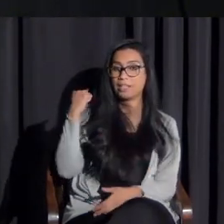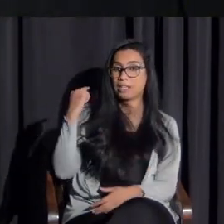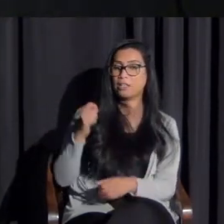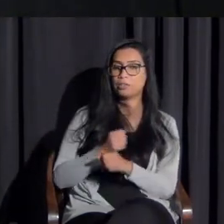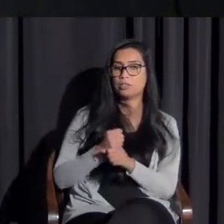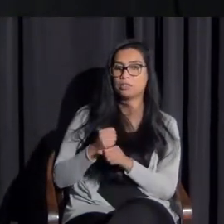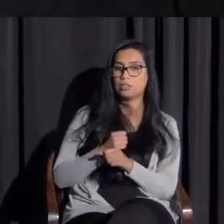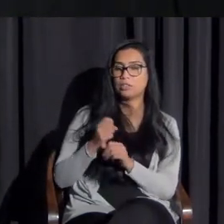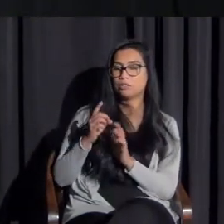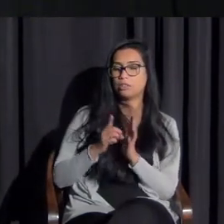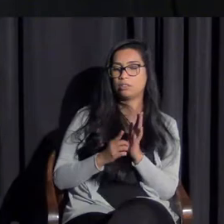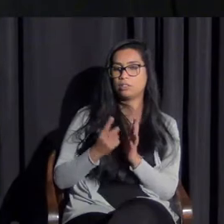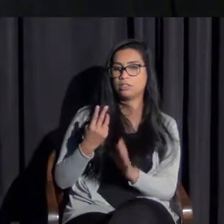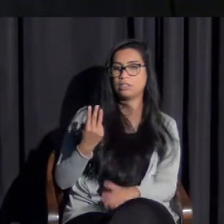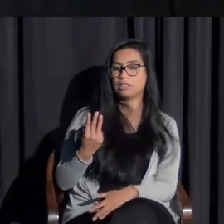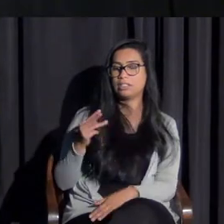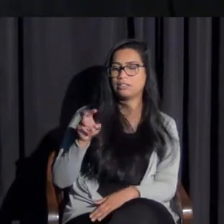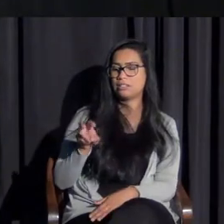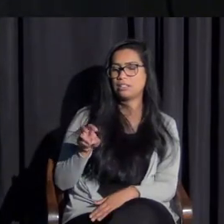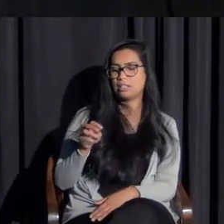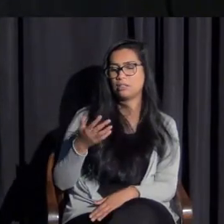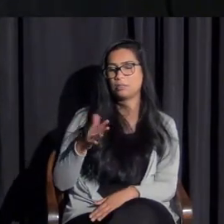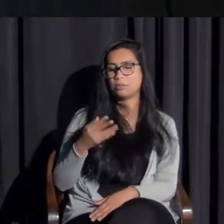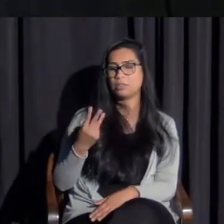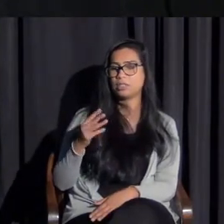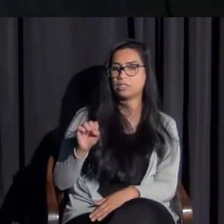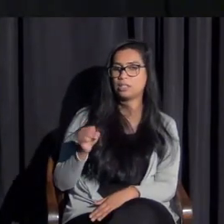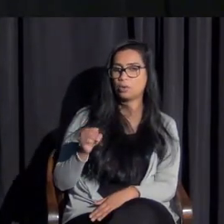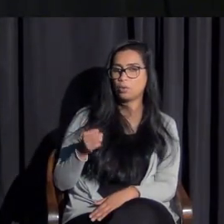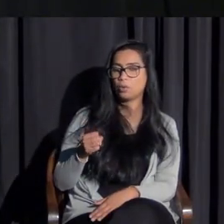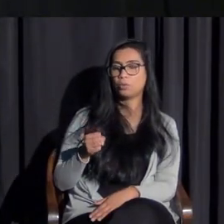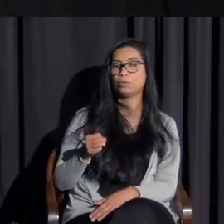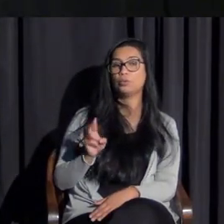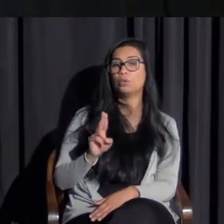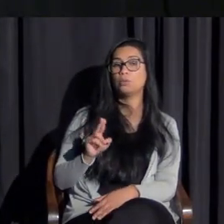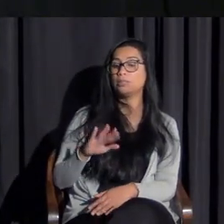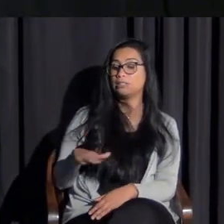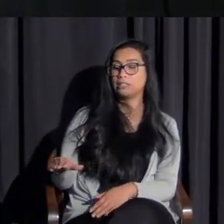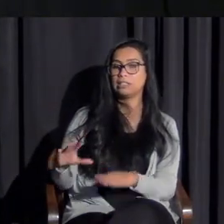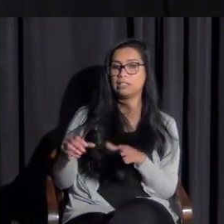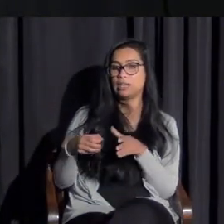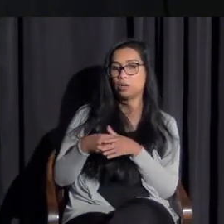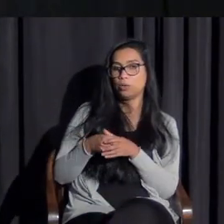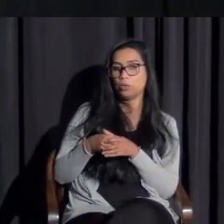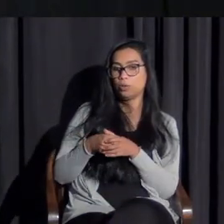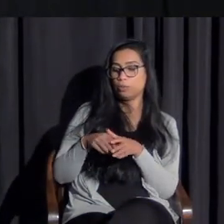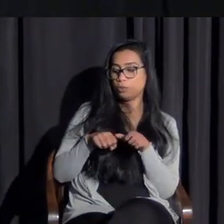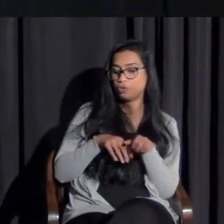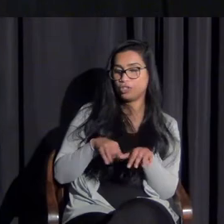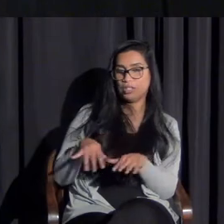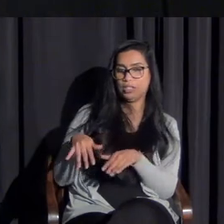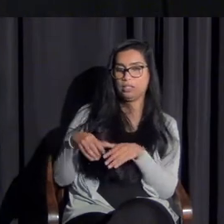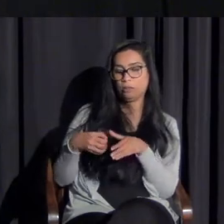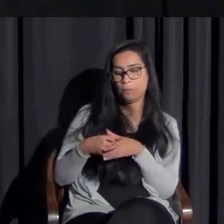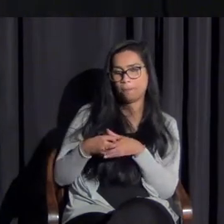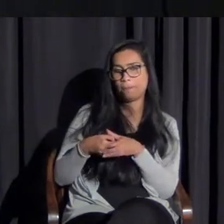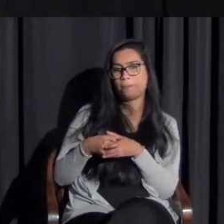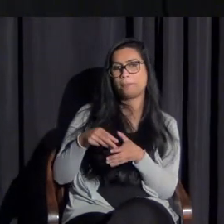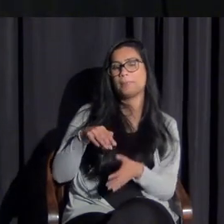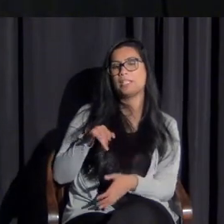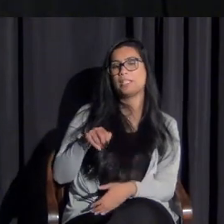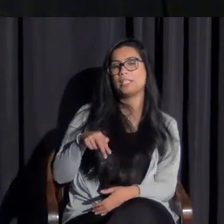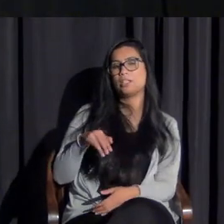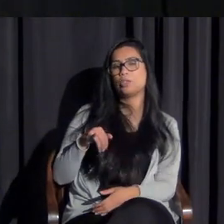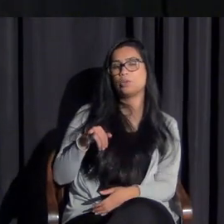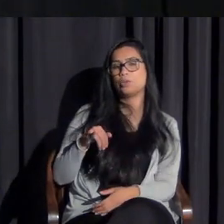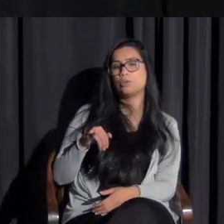35, 38, quando ele foi chefe do Departamento de Cultura da cidade de São Paulo. Né. Então, havia, então, há mais de quantos